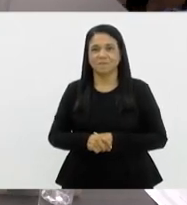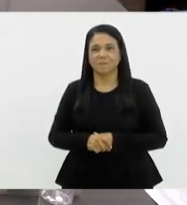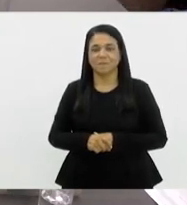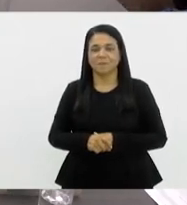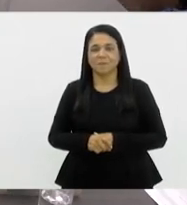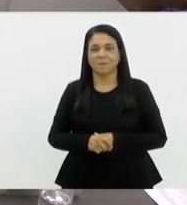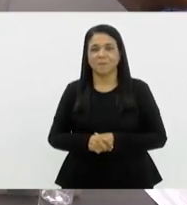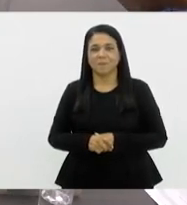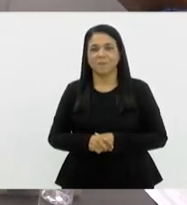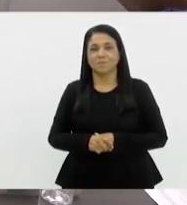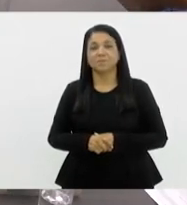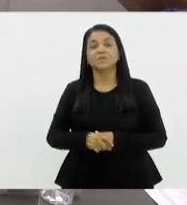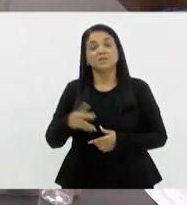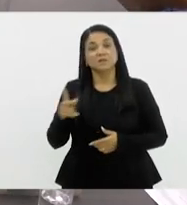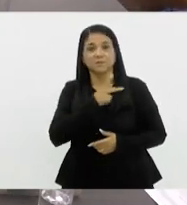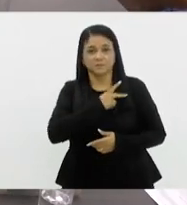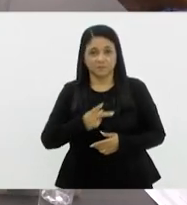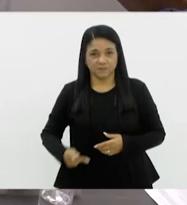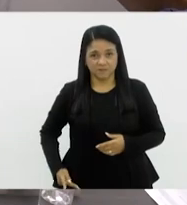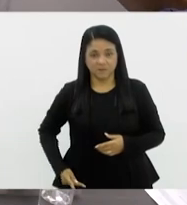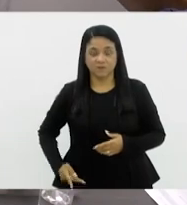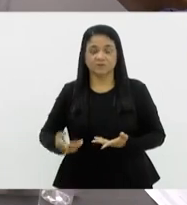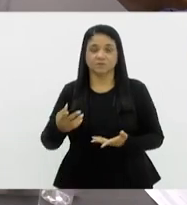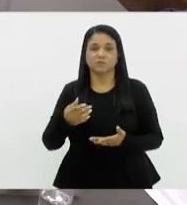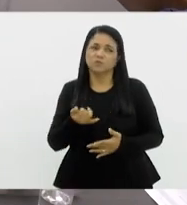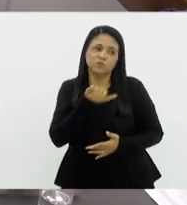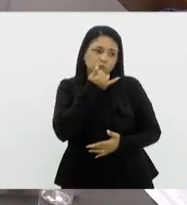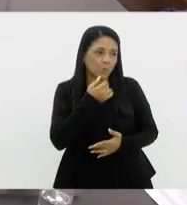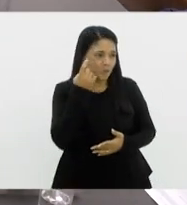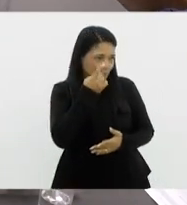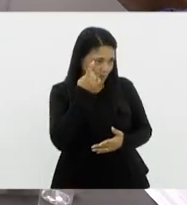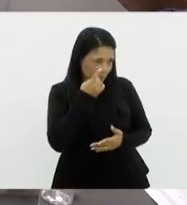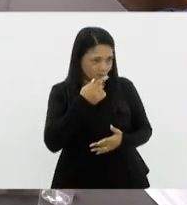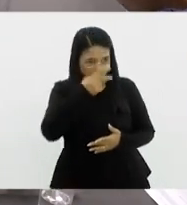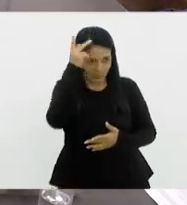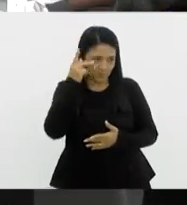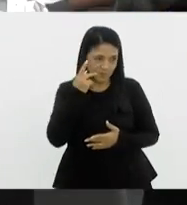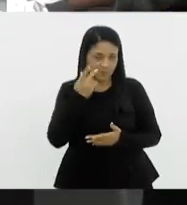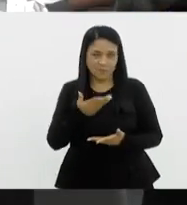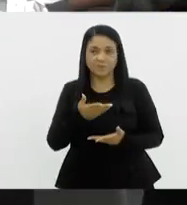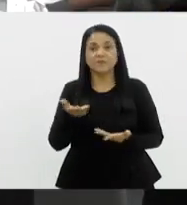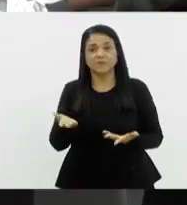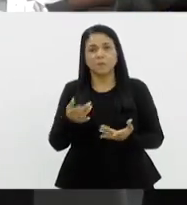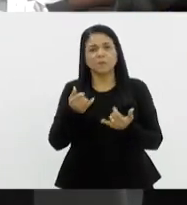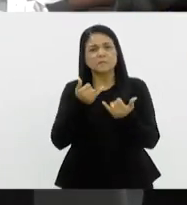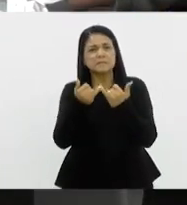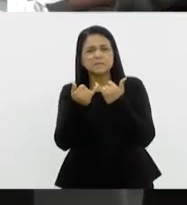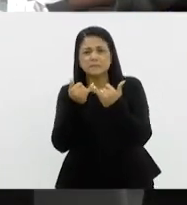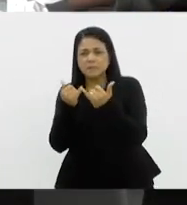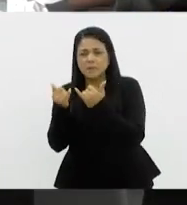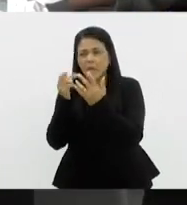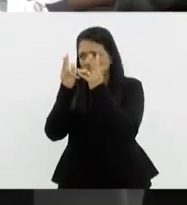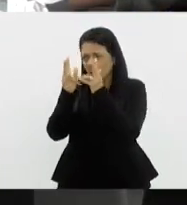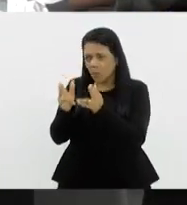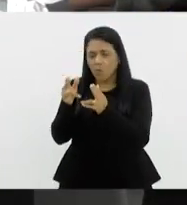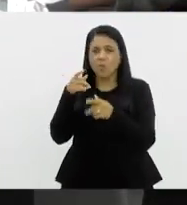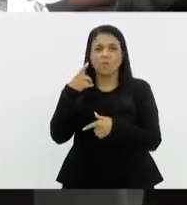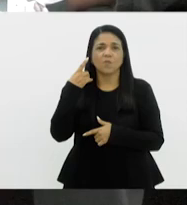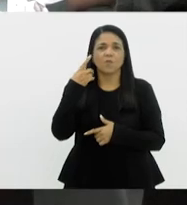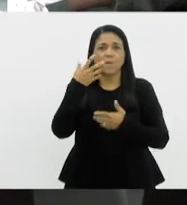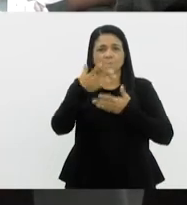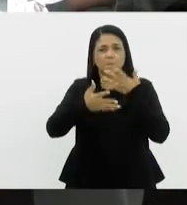Fechado. Presidente. Desculpa, deputado Luiz Paulo. Muito similar à fala do deputado Carlos